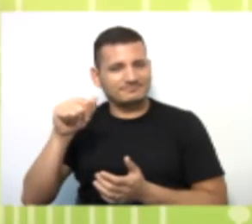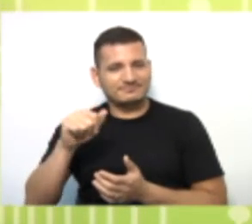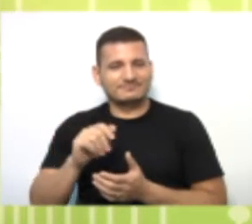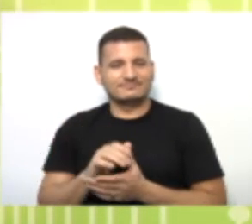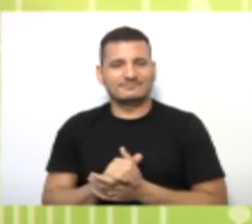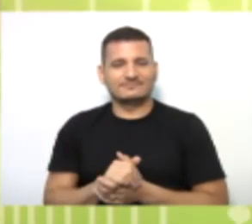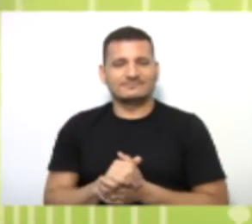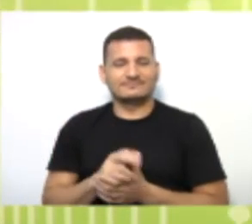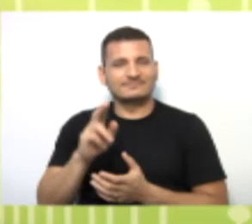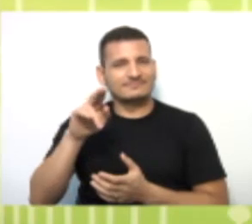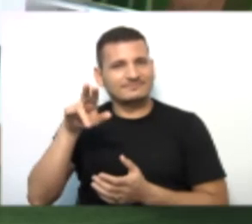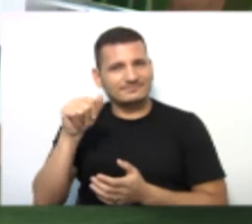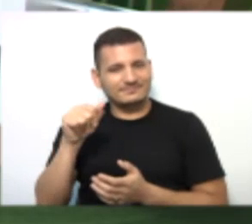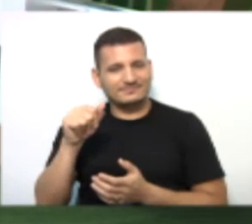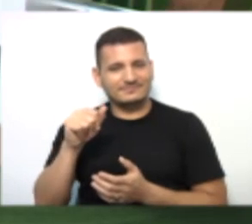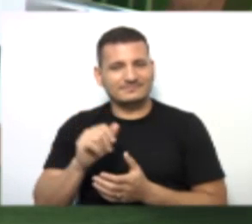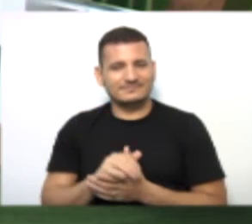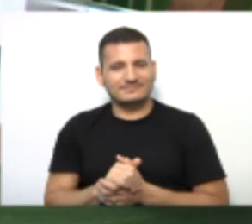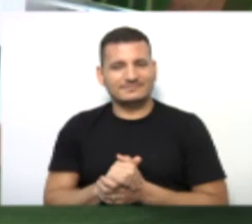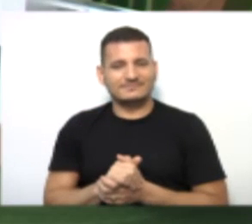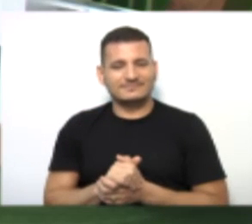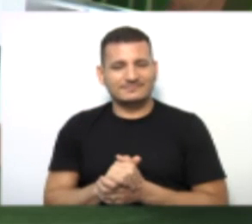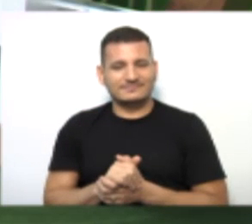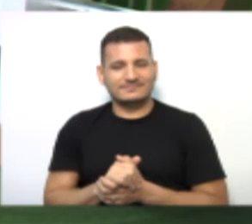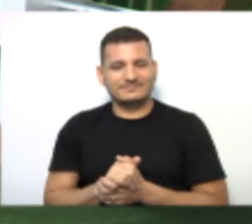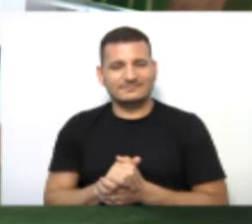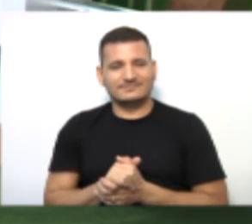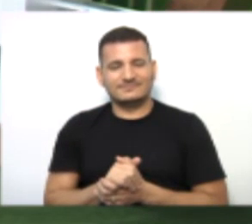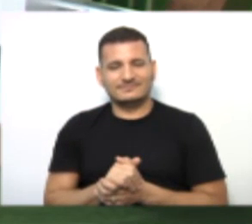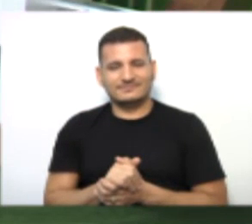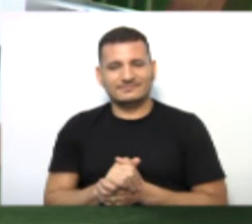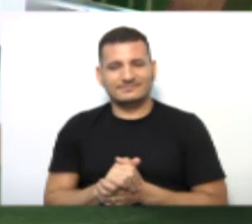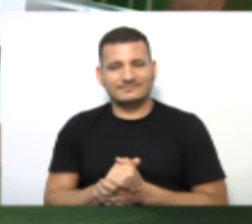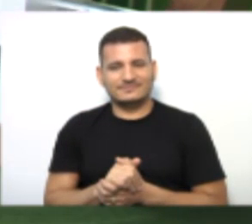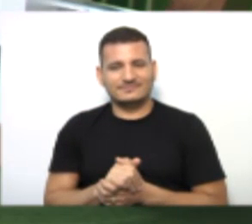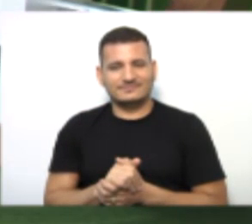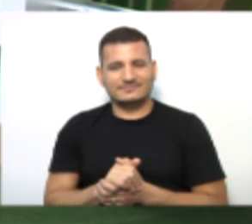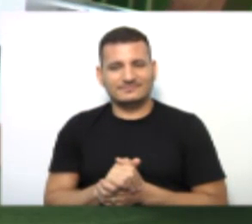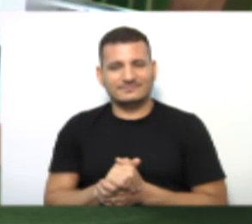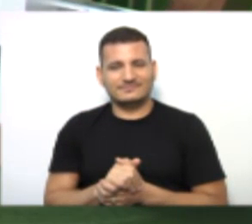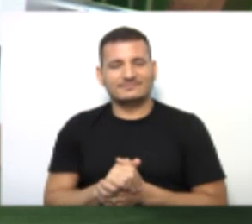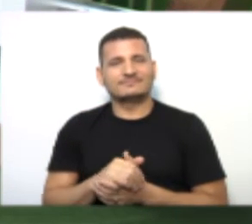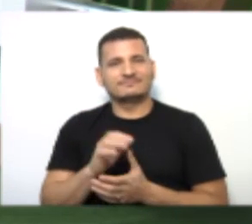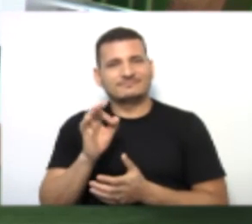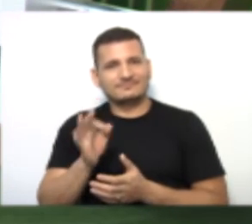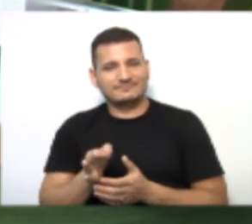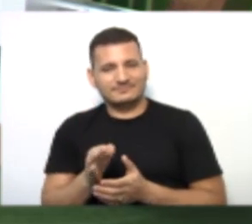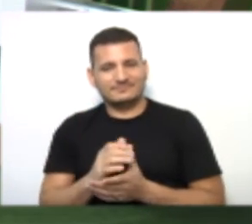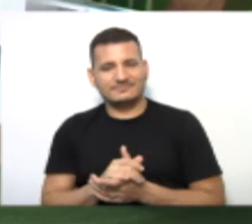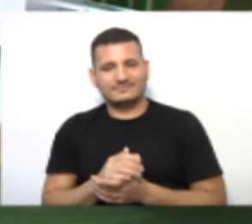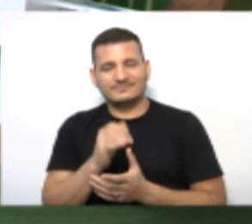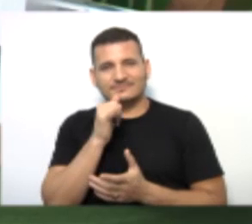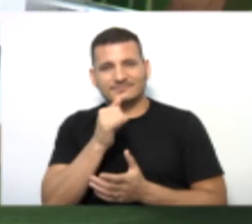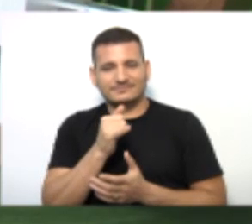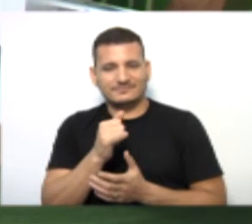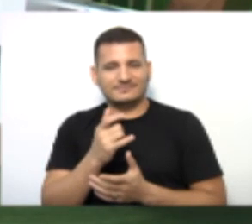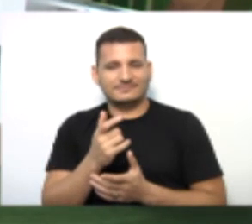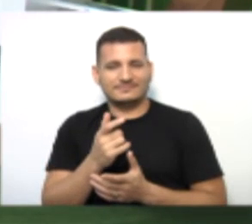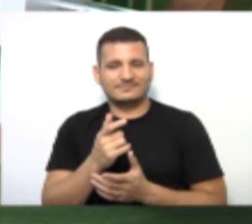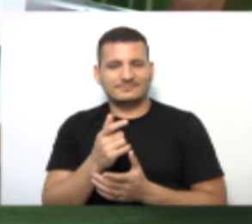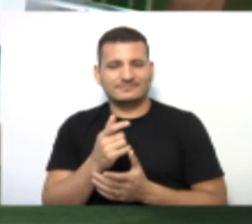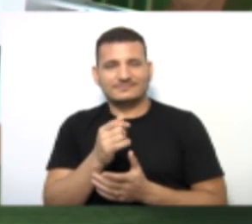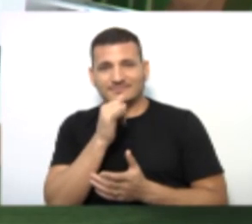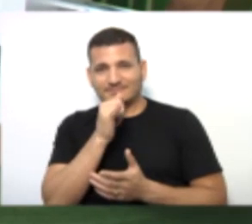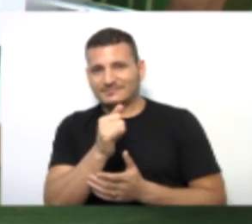né, professor? Nunca. É difícil. Quando isso acontece, é porque alguma coisa está errada, né, professor? Com certeza. Se não tiver errado,